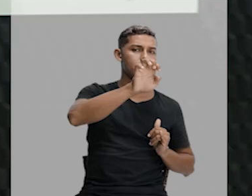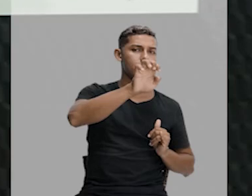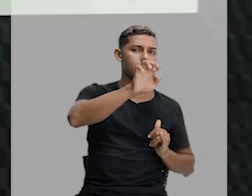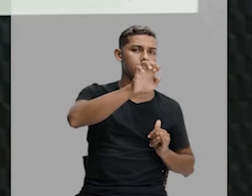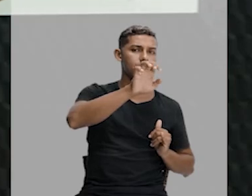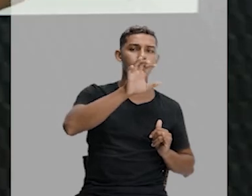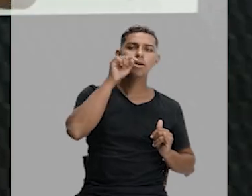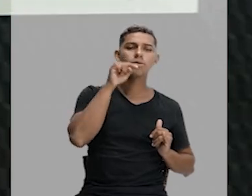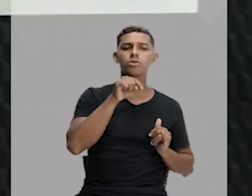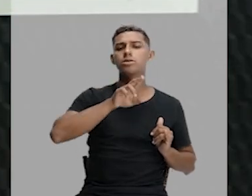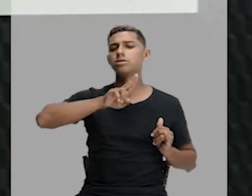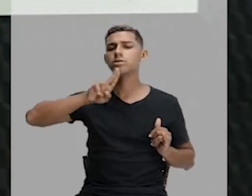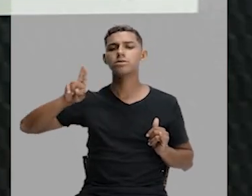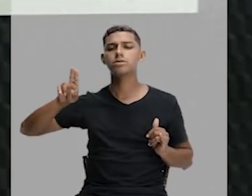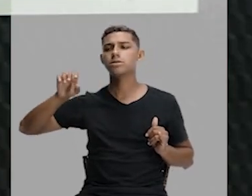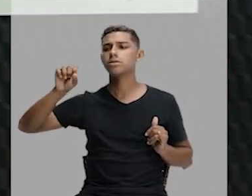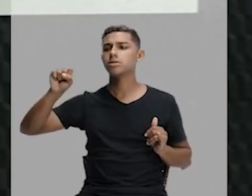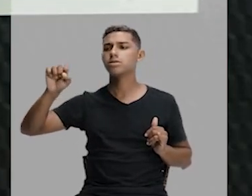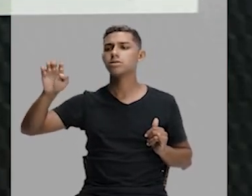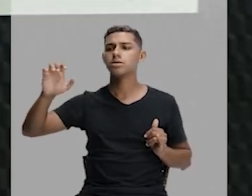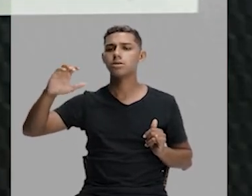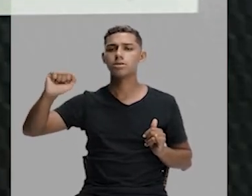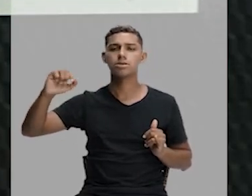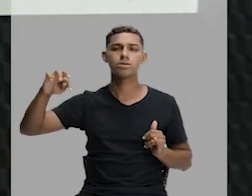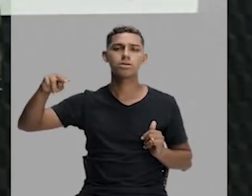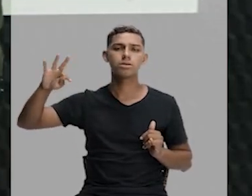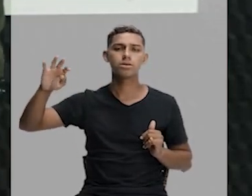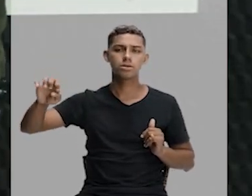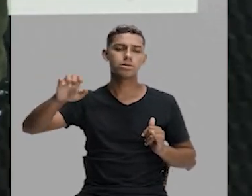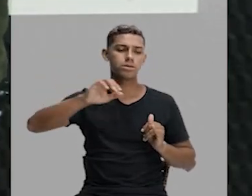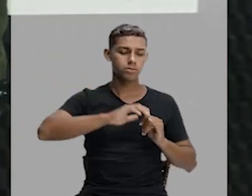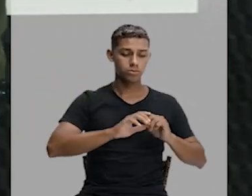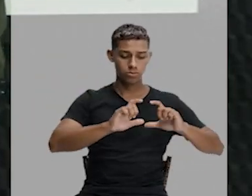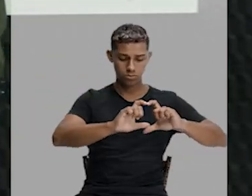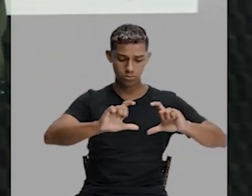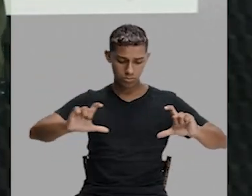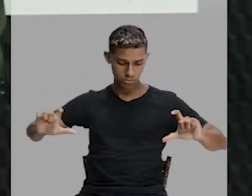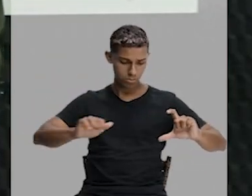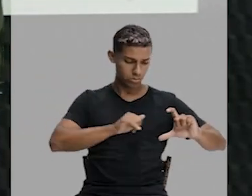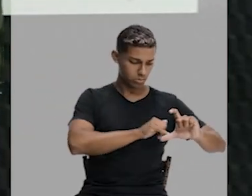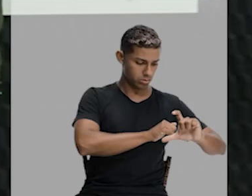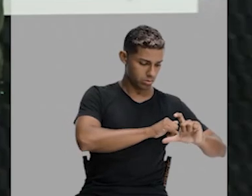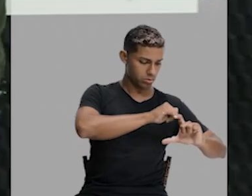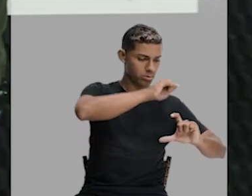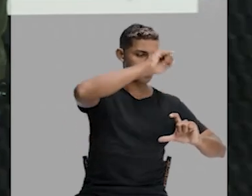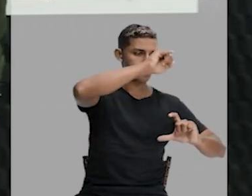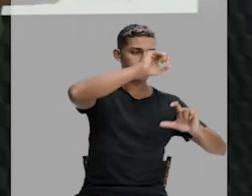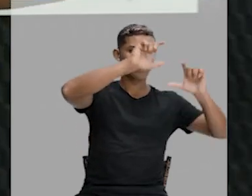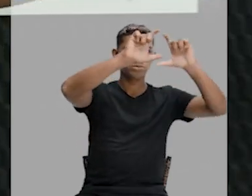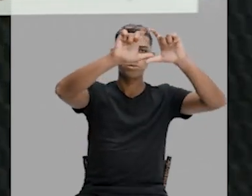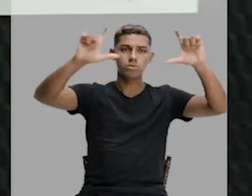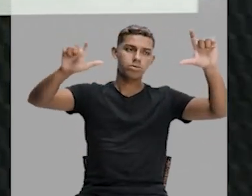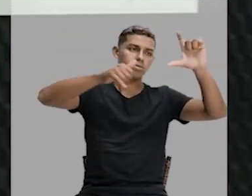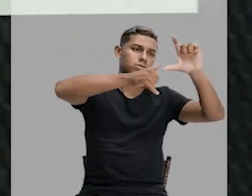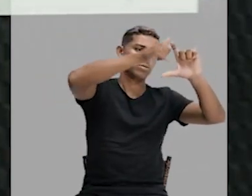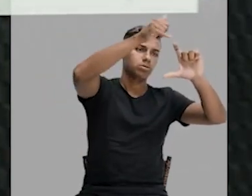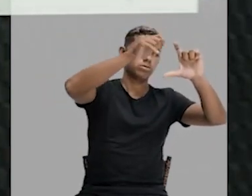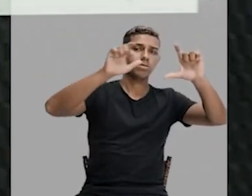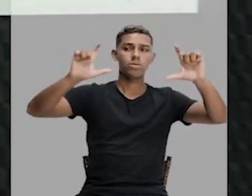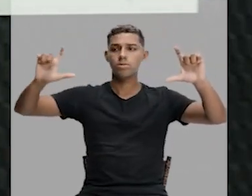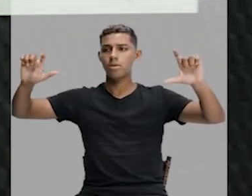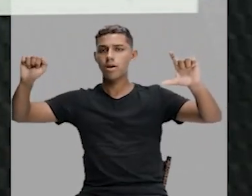que ela é secante aos dois planos? Ela passa nos dois planos, encosta em dois pontos, né? Passando pelo plano